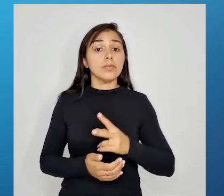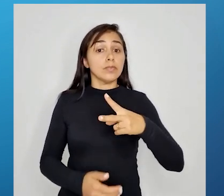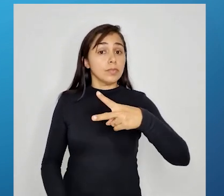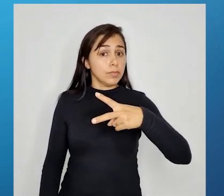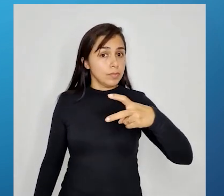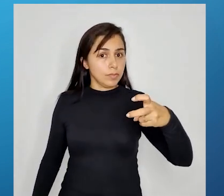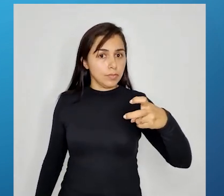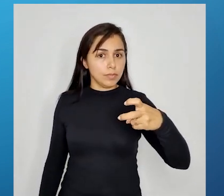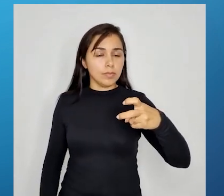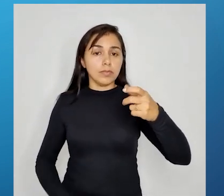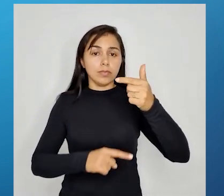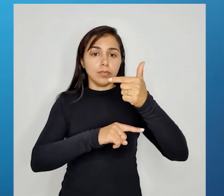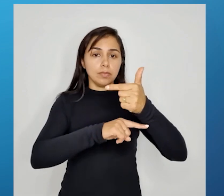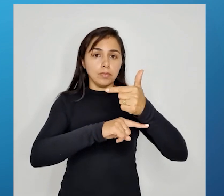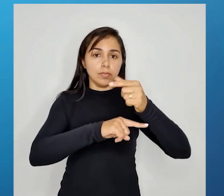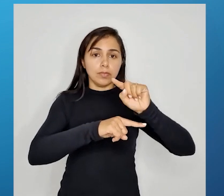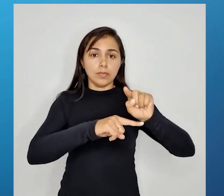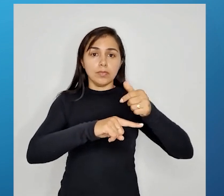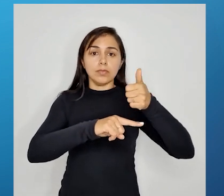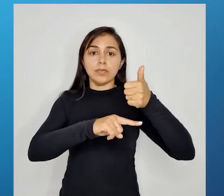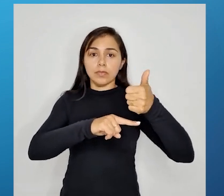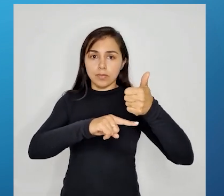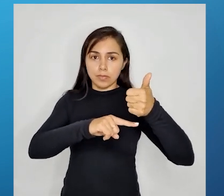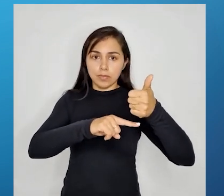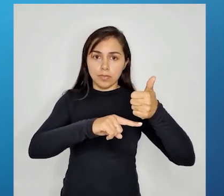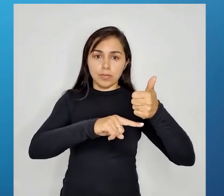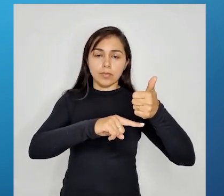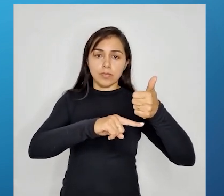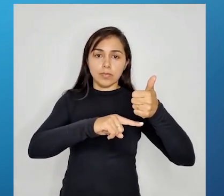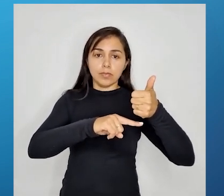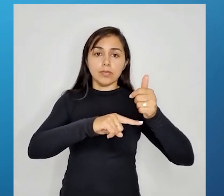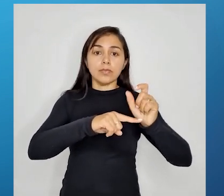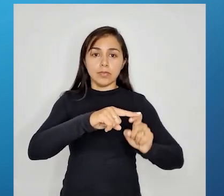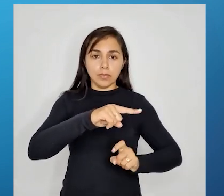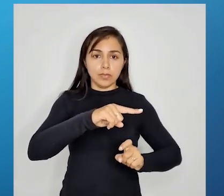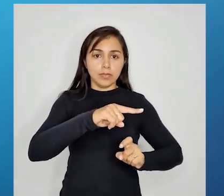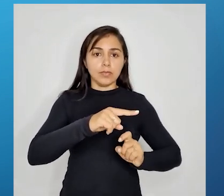Apagar aqui. Vai ser igual a